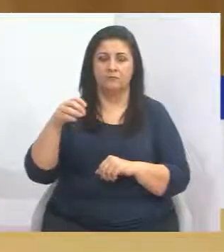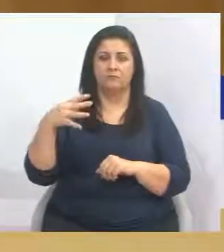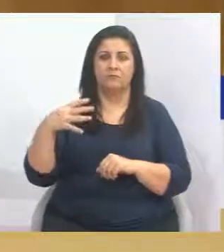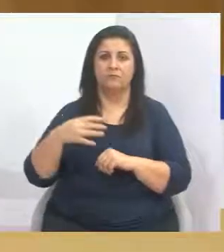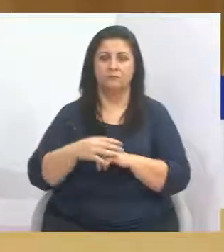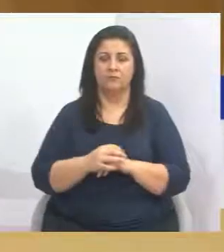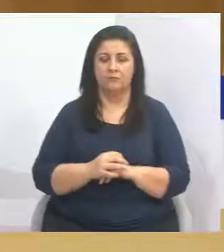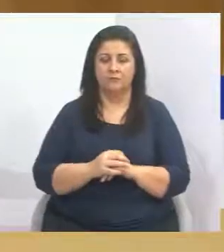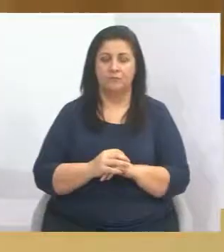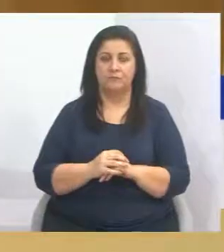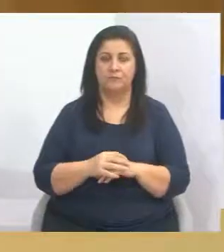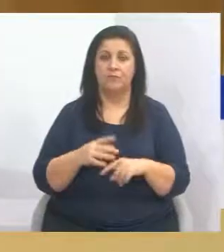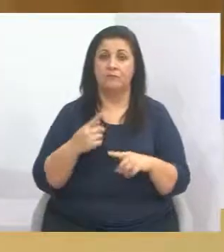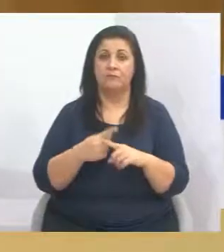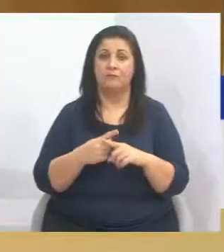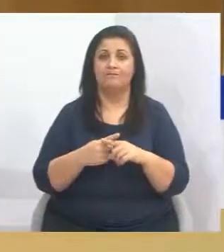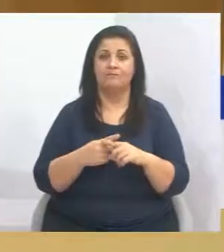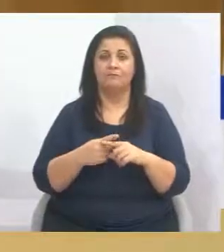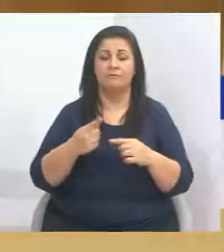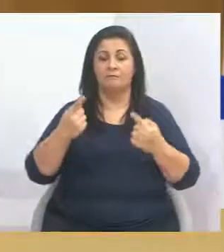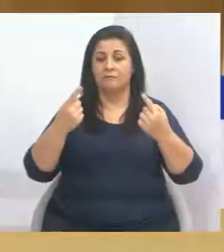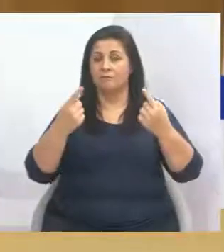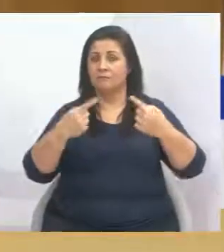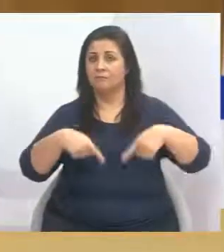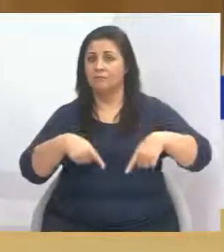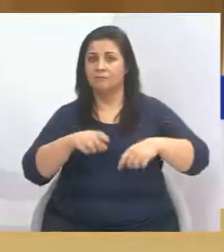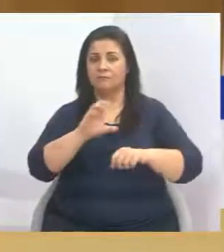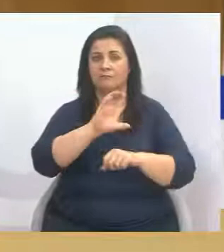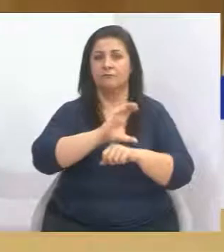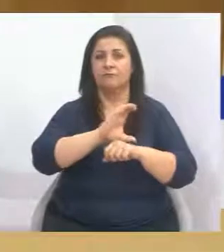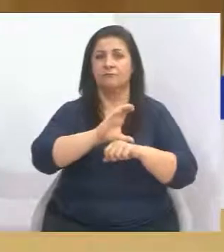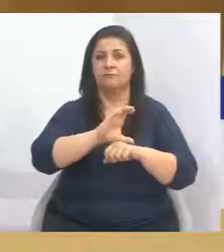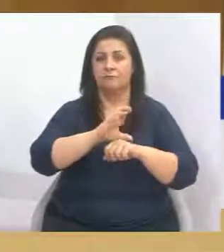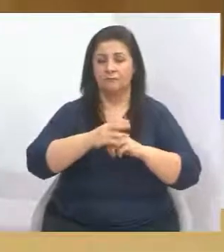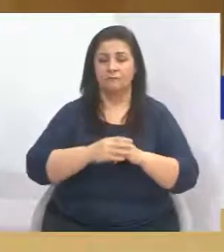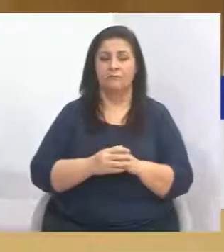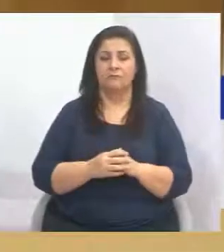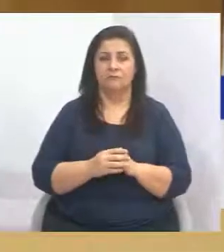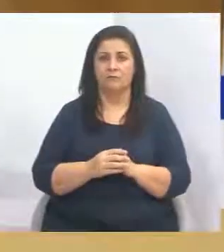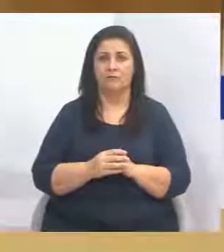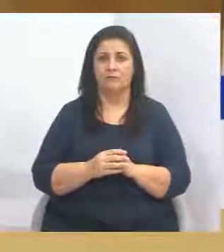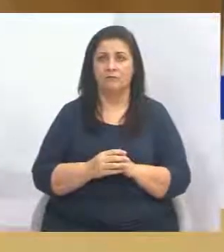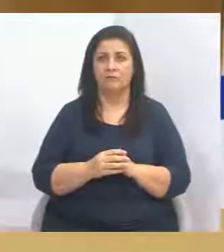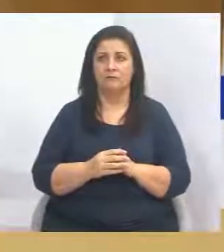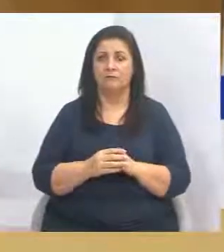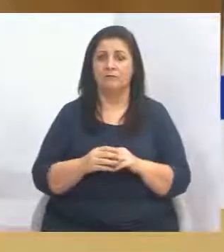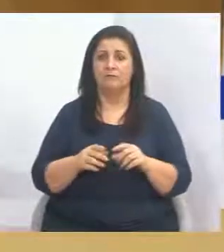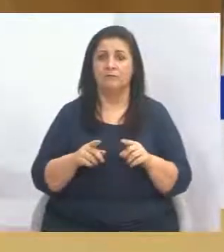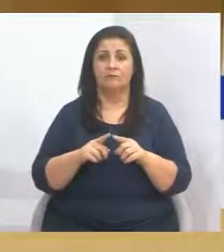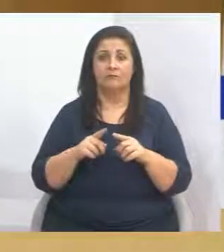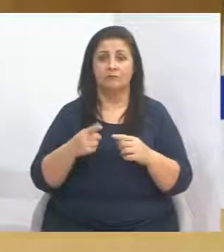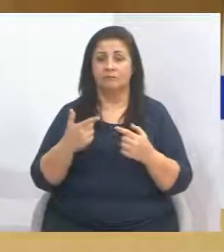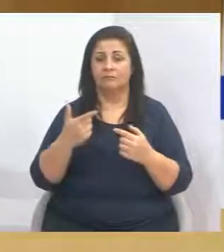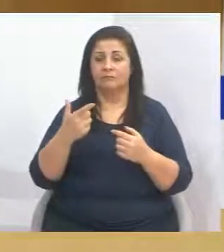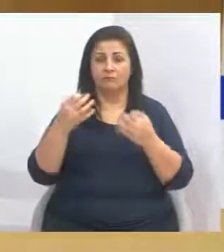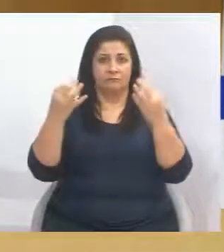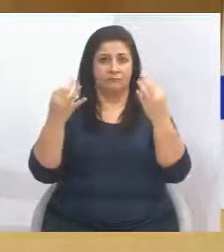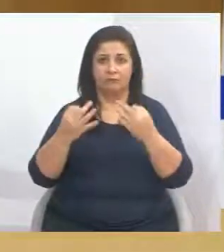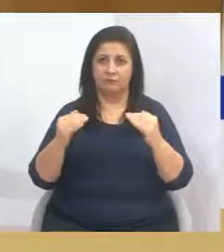6.394/2021, em razão da inconstitucionalidade decorrente do vício material formal e contrariedade ao interesse